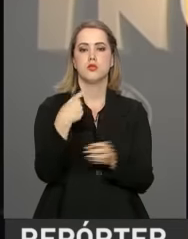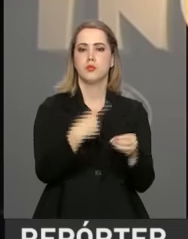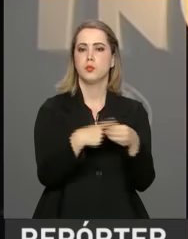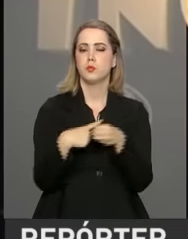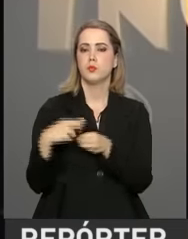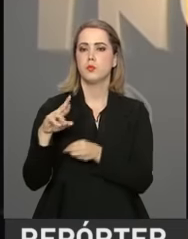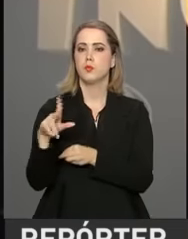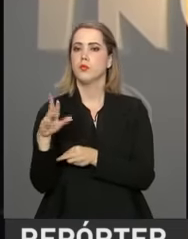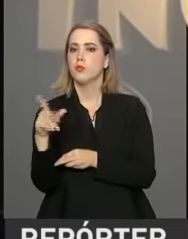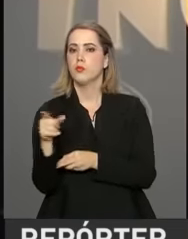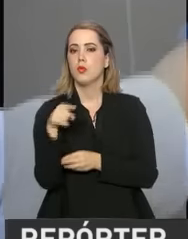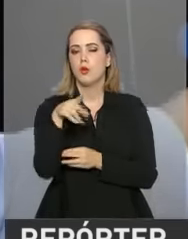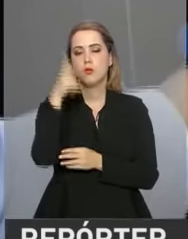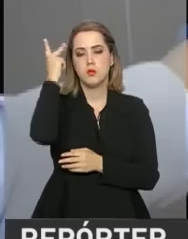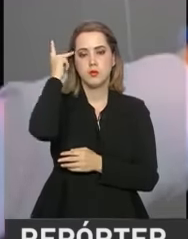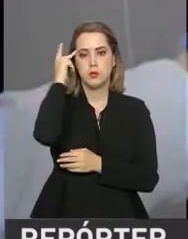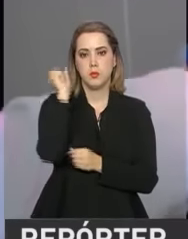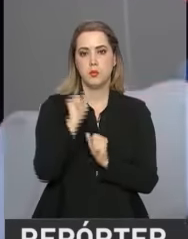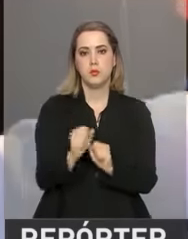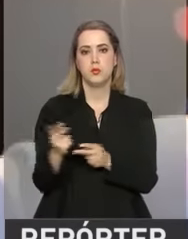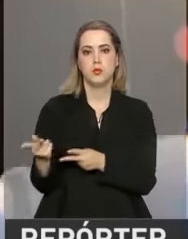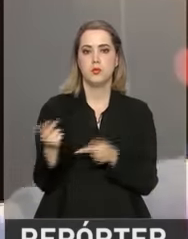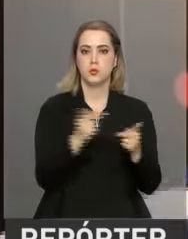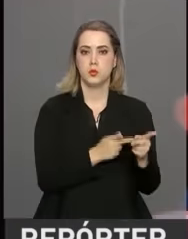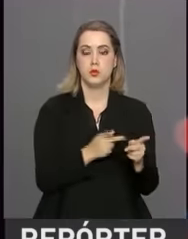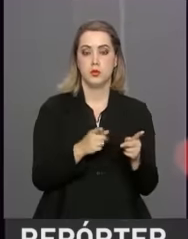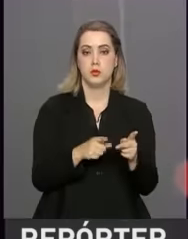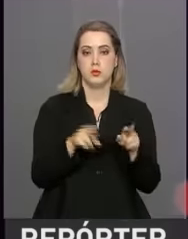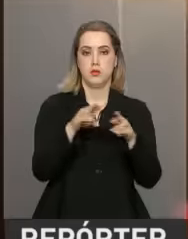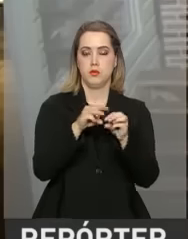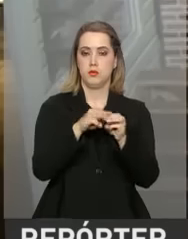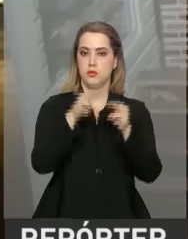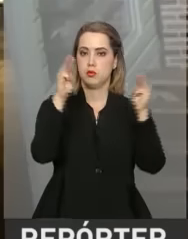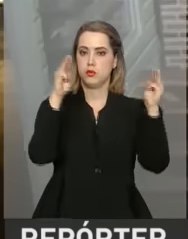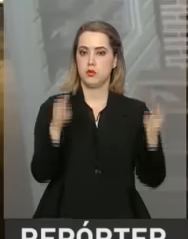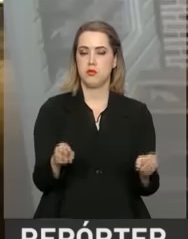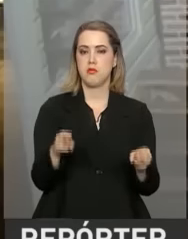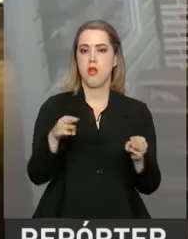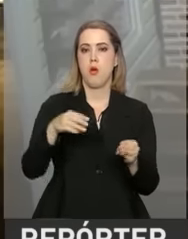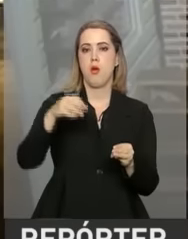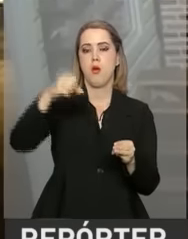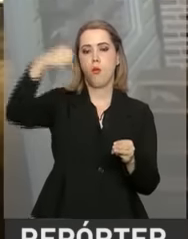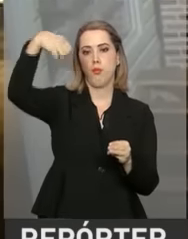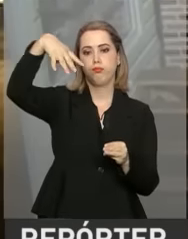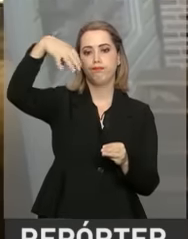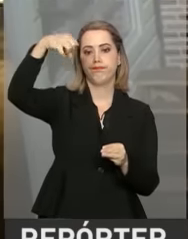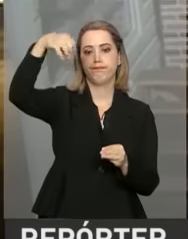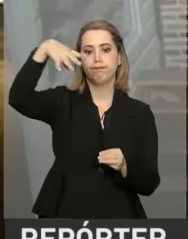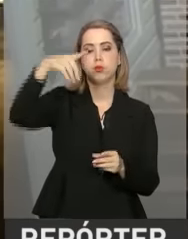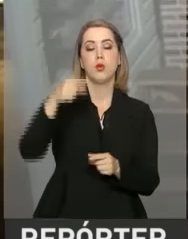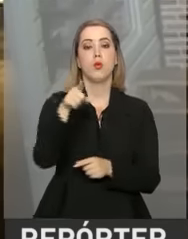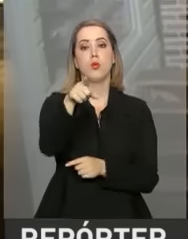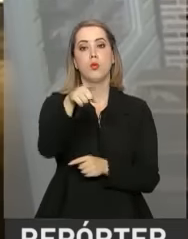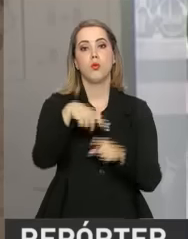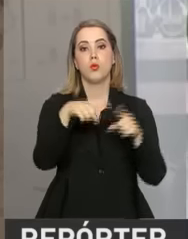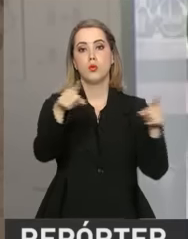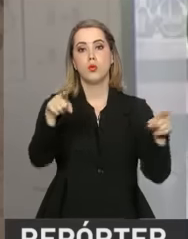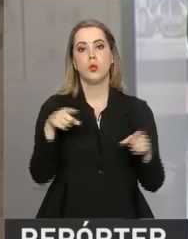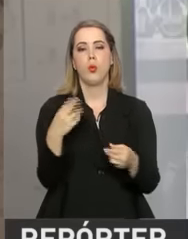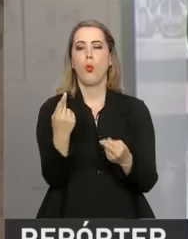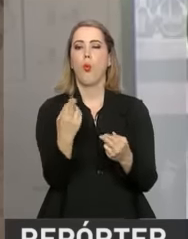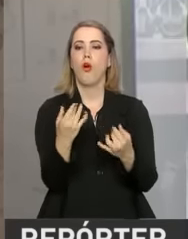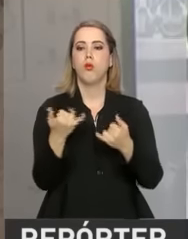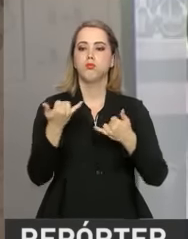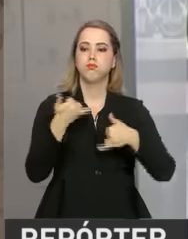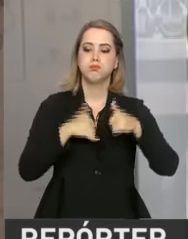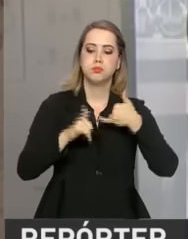Na capital, dá para visitar o Museu da Lâmpada. No acervo, uma réplica do laboratório de Thomas Edison, inventor